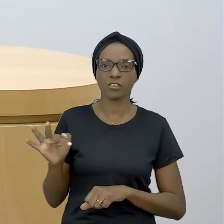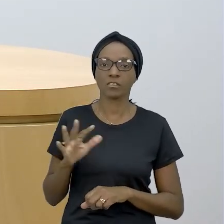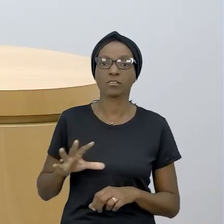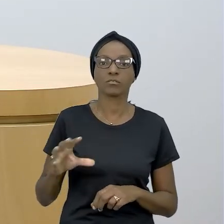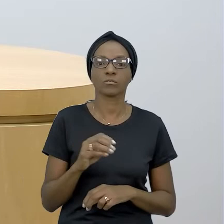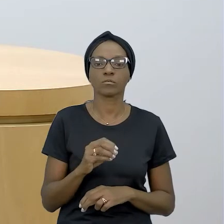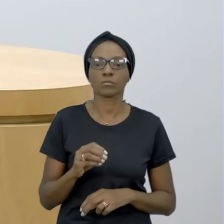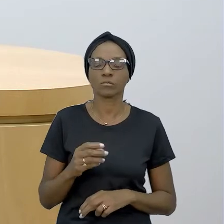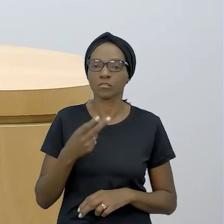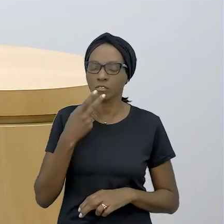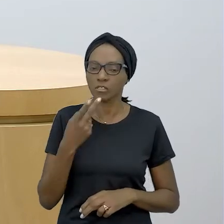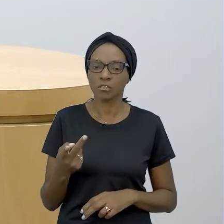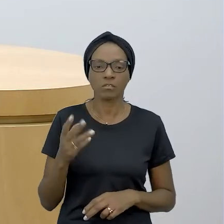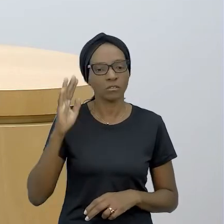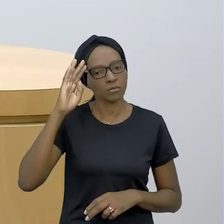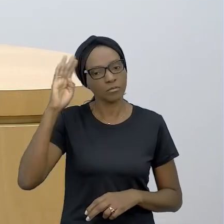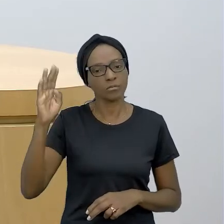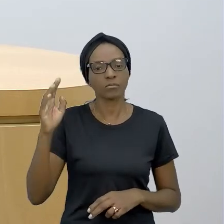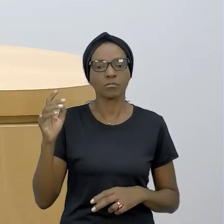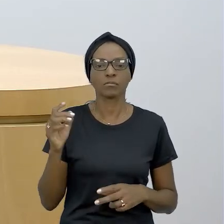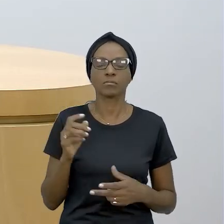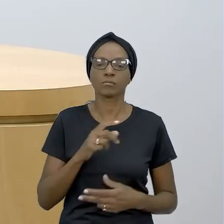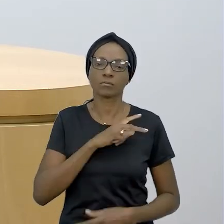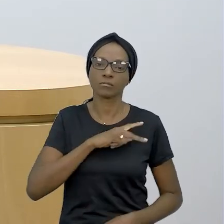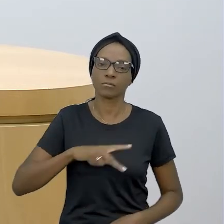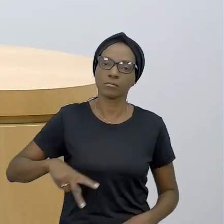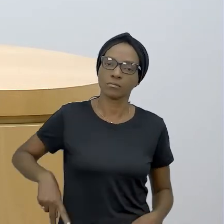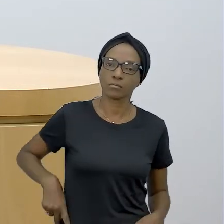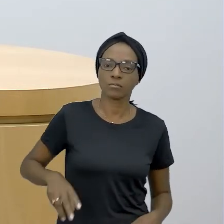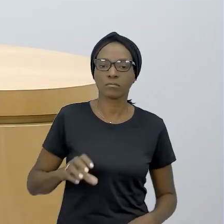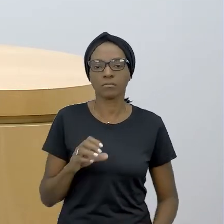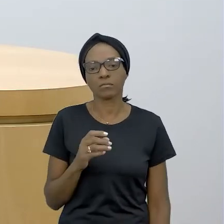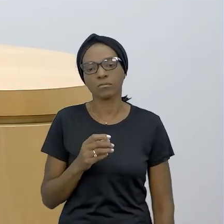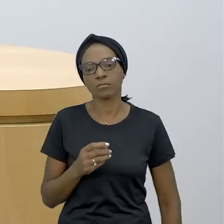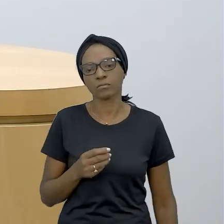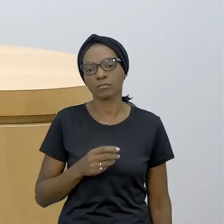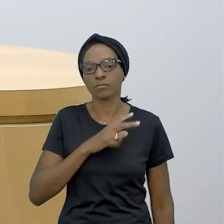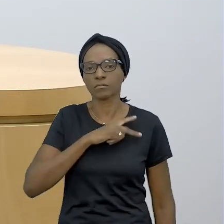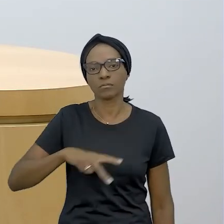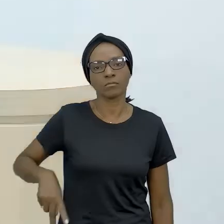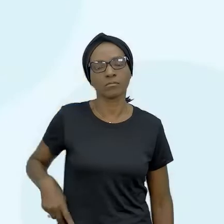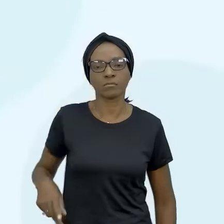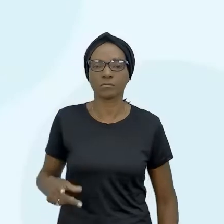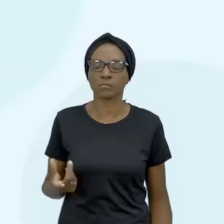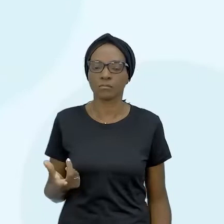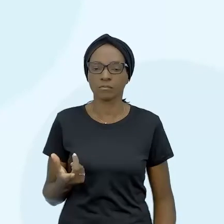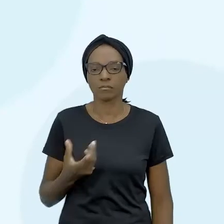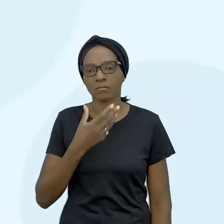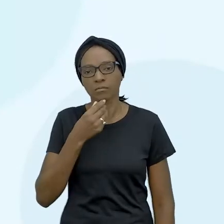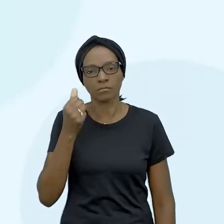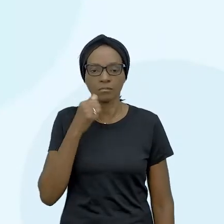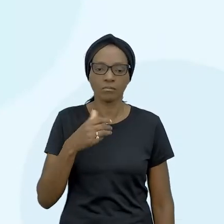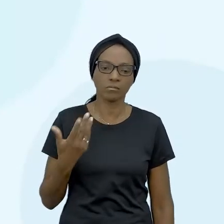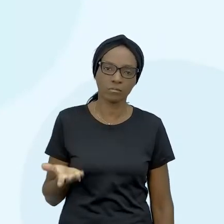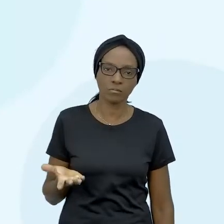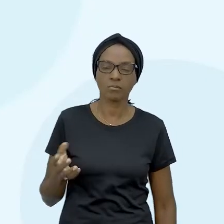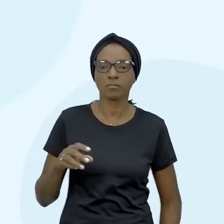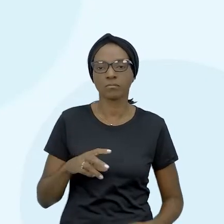falando fundamentalmente do presidente ou da presidente da República, certo? Presidente